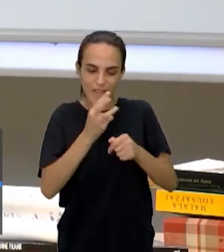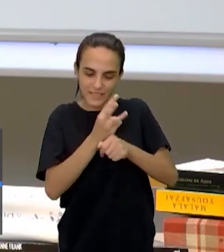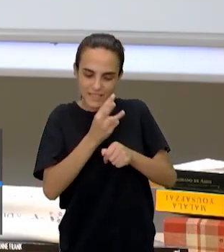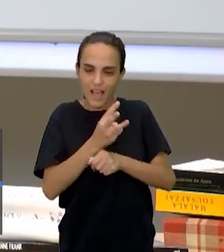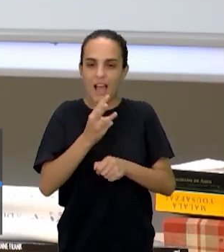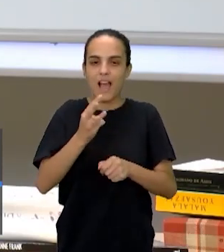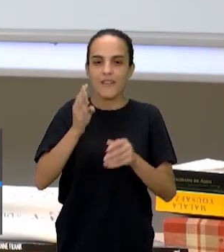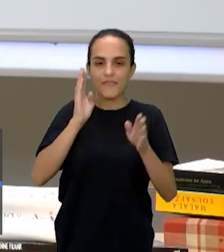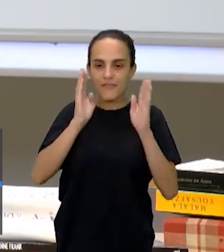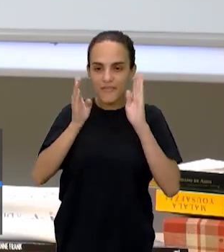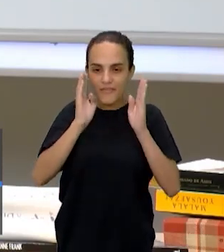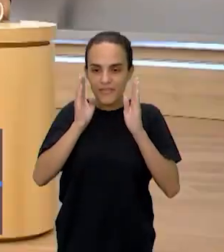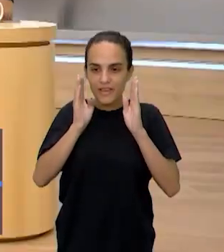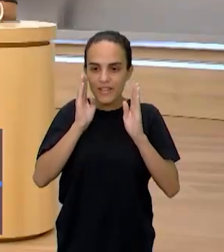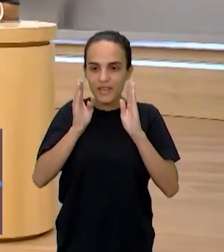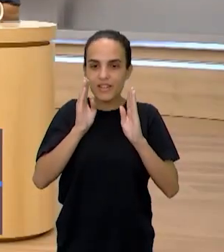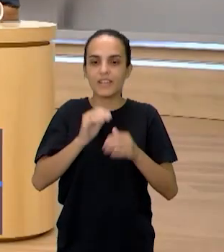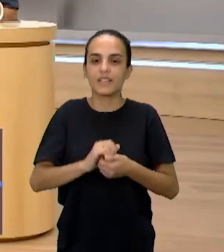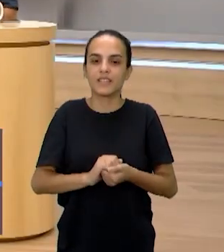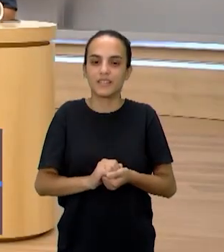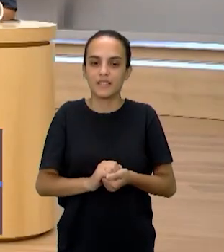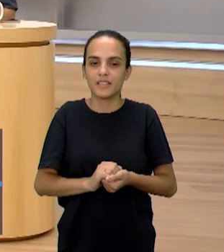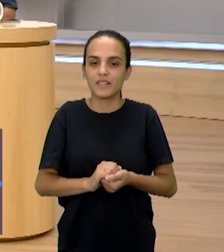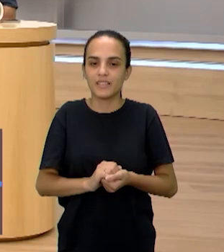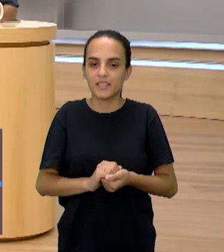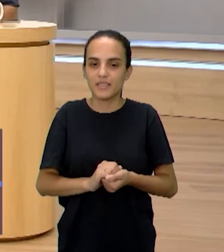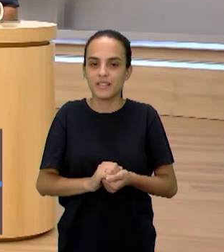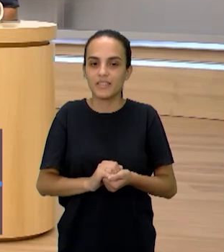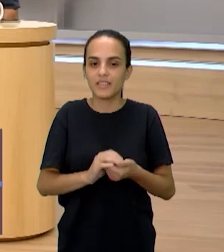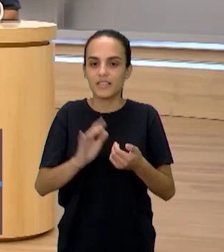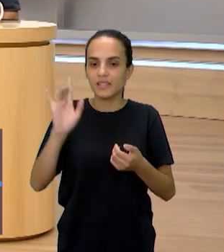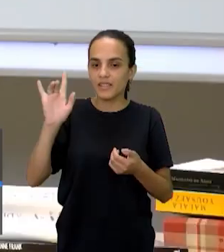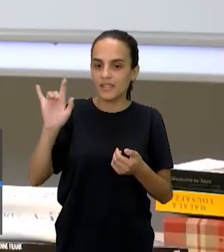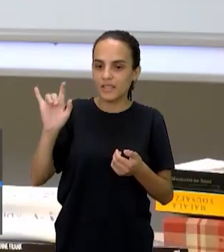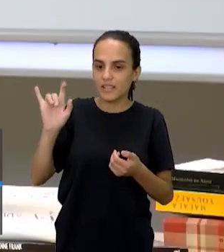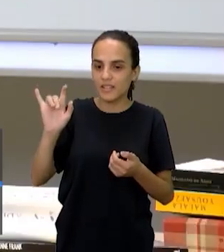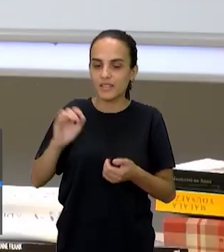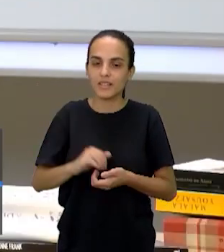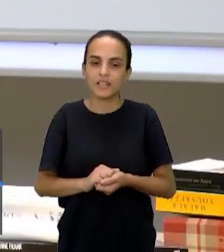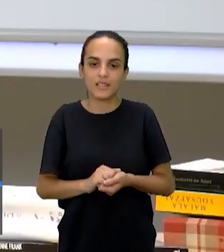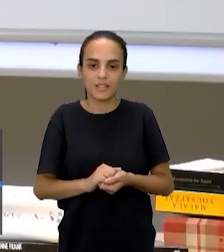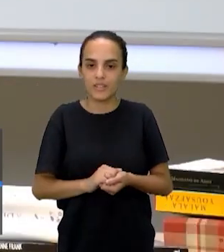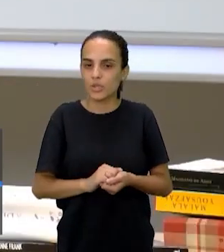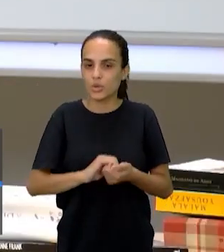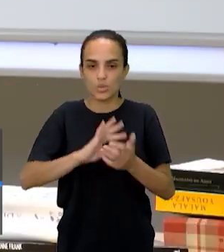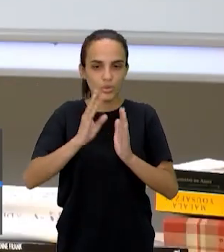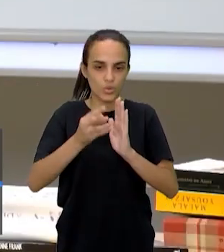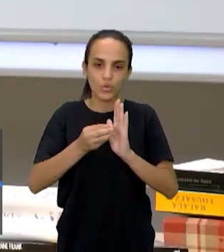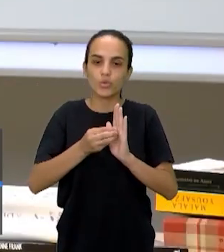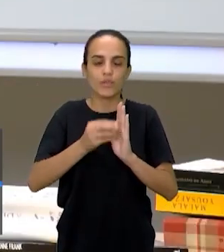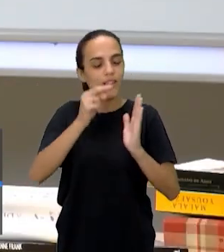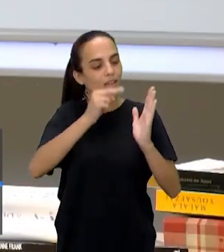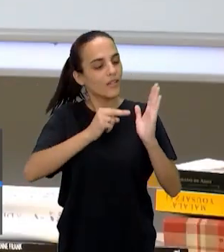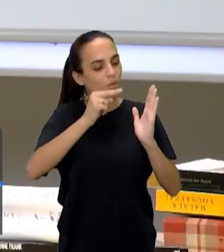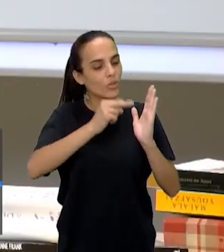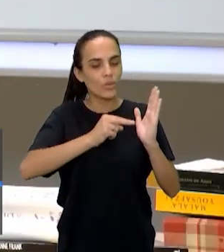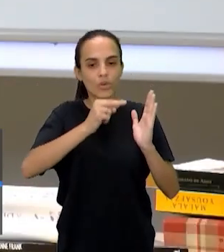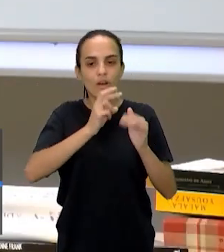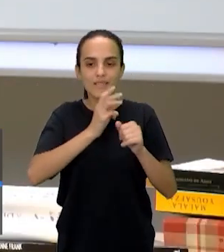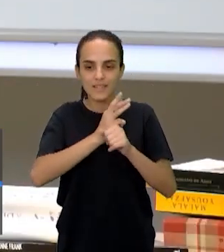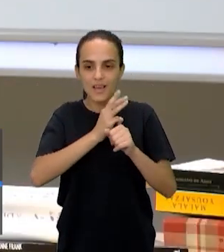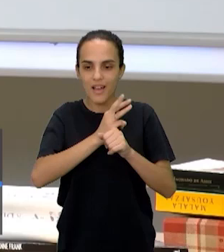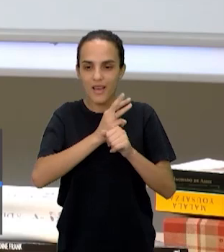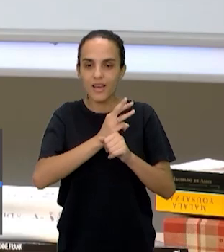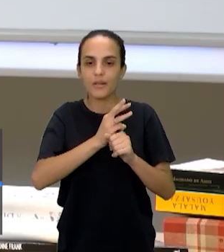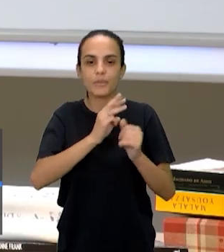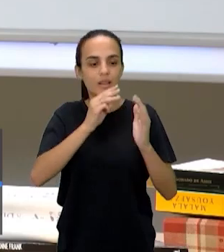Então, Facebook. A gente não pode falar Facebook. A gente pode falar Facebook, a gente pode falar Instagram. Twitter, né? Instagram. Twitter, Instagram. Que tipo de leitura as